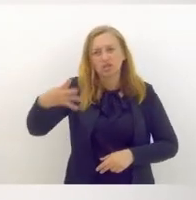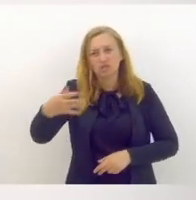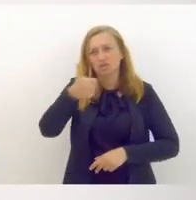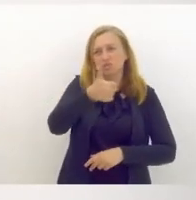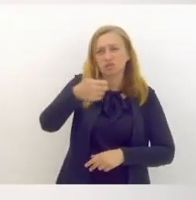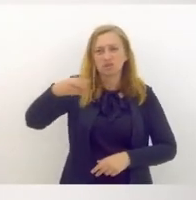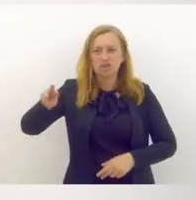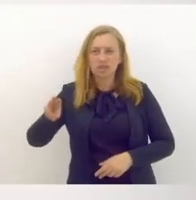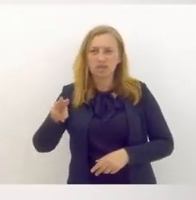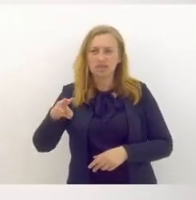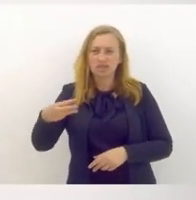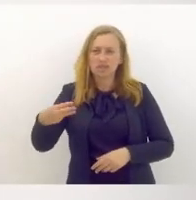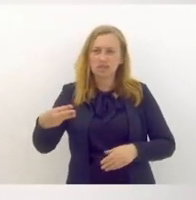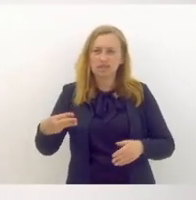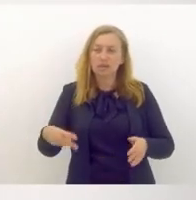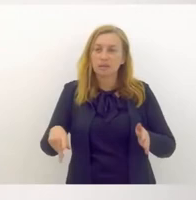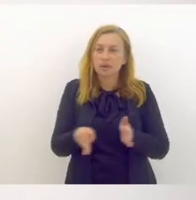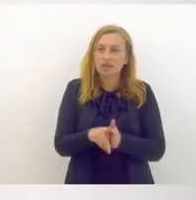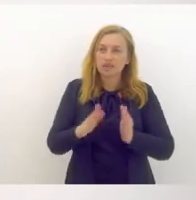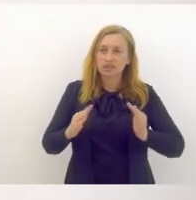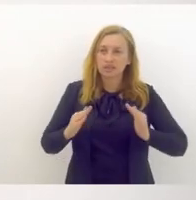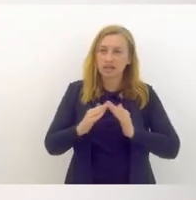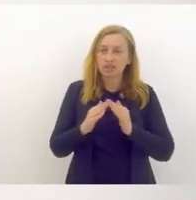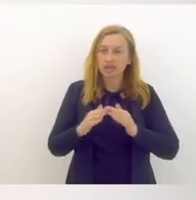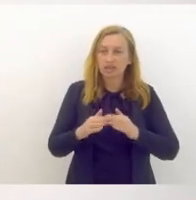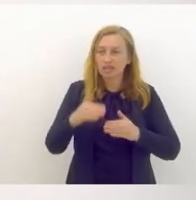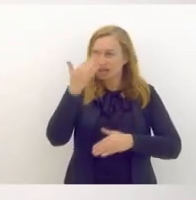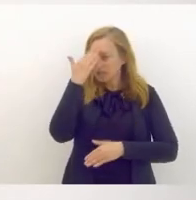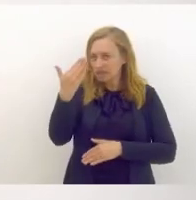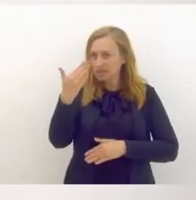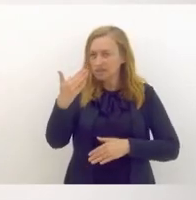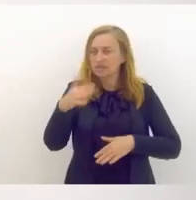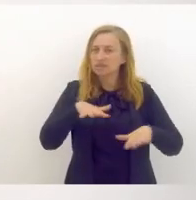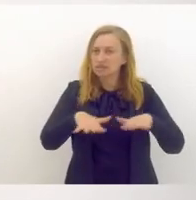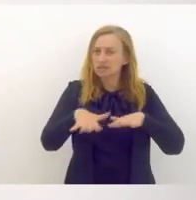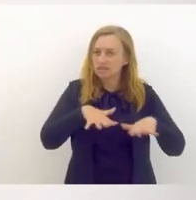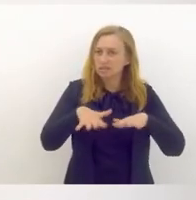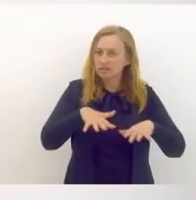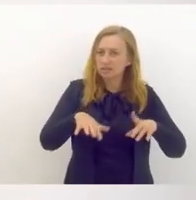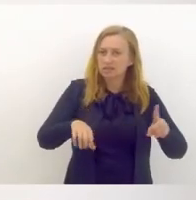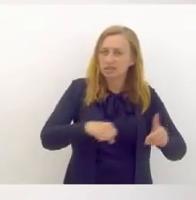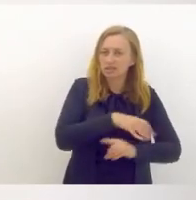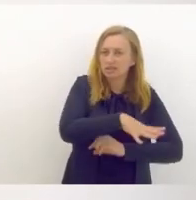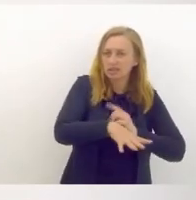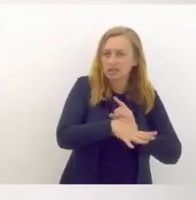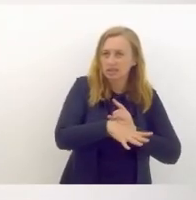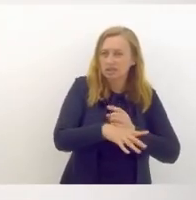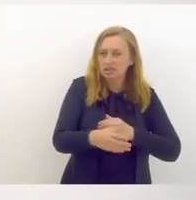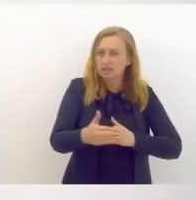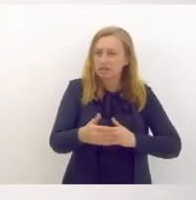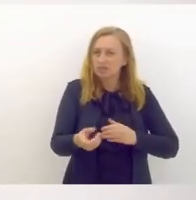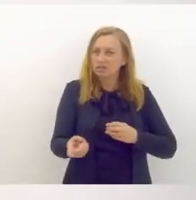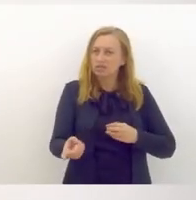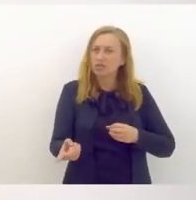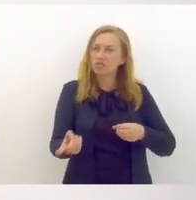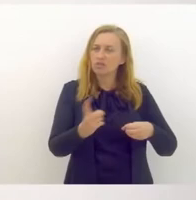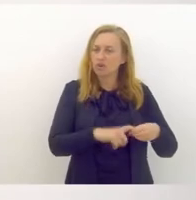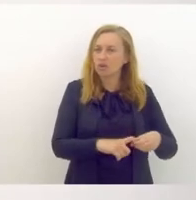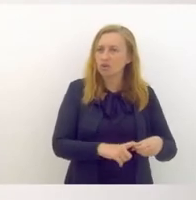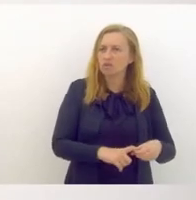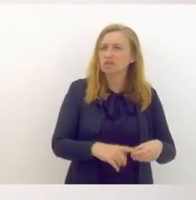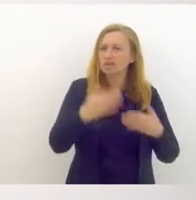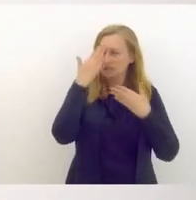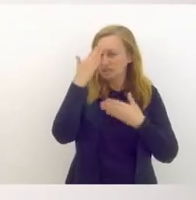veio desta casa. Graças à mobilização da sociedade, houve um recuo e, graças a Deus,